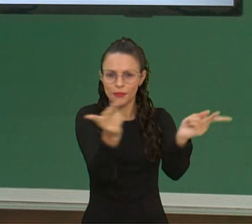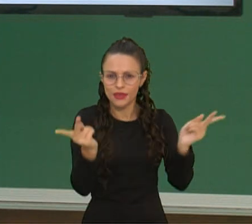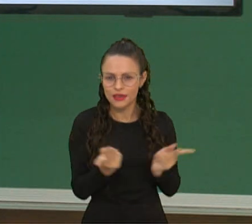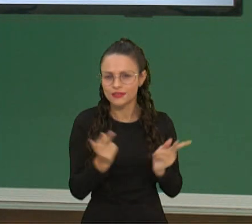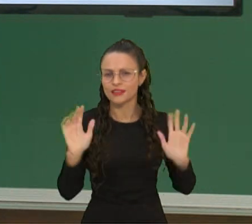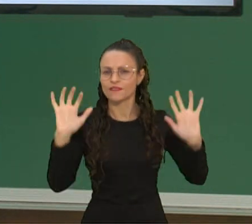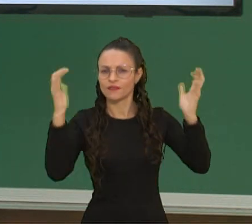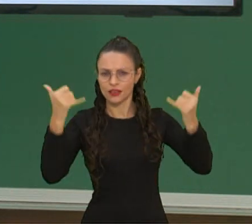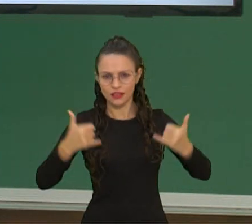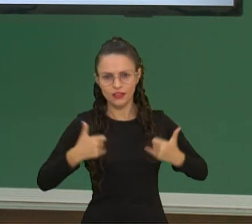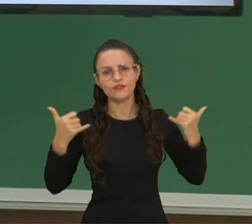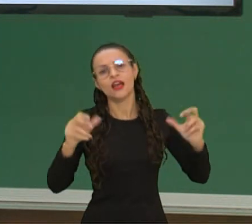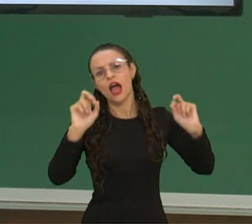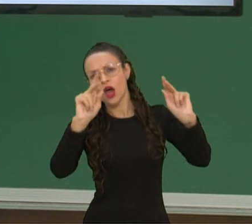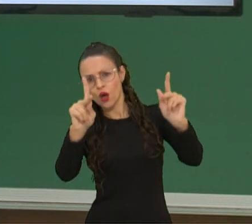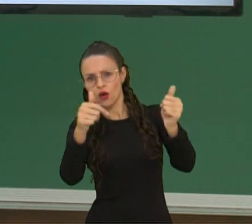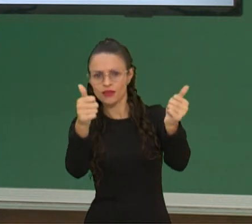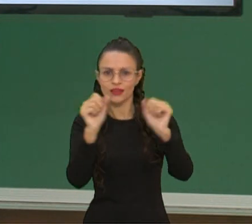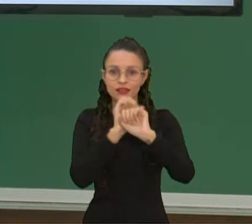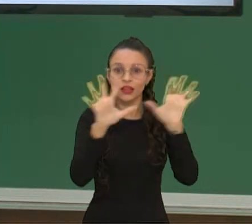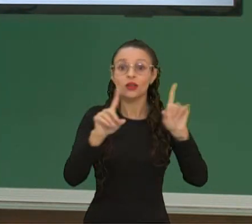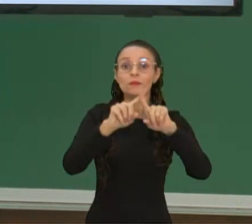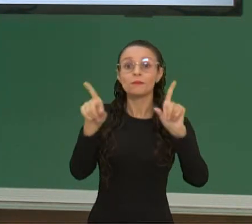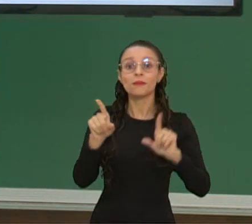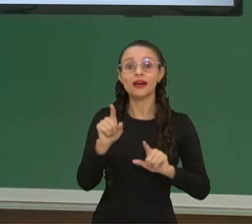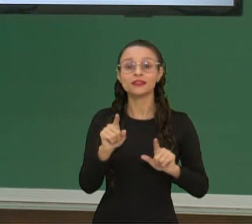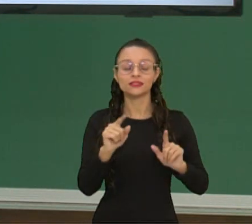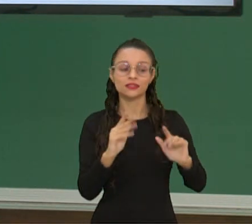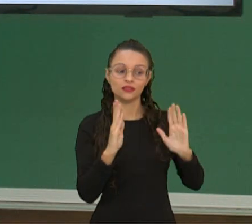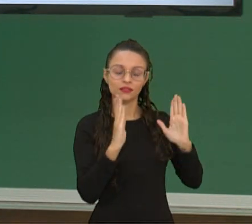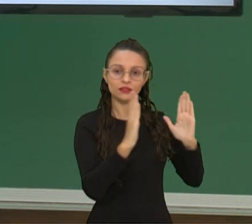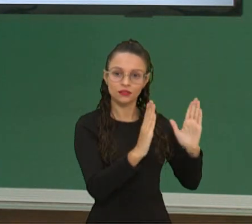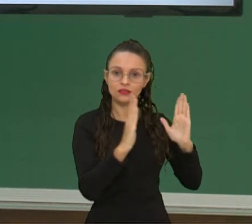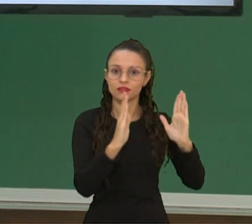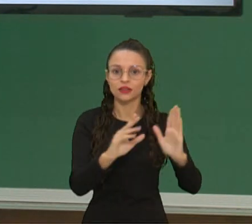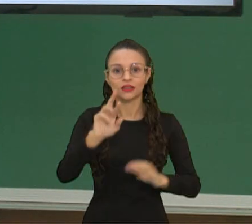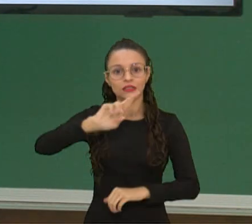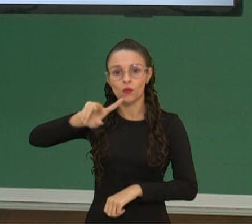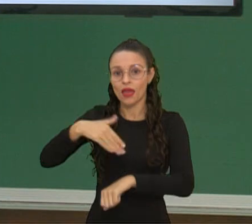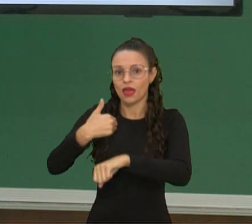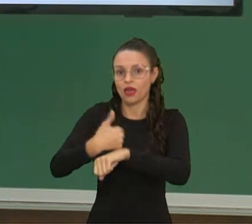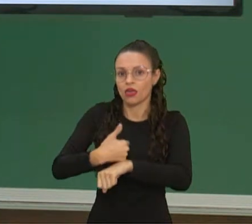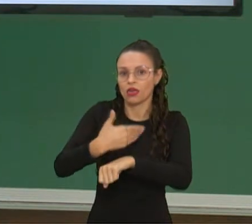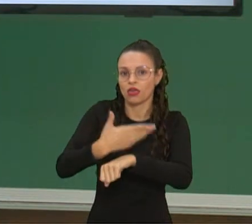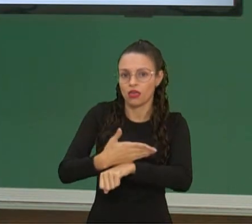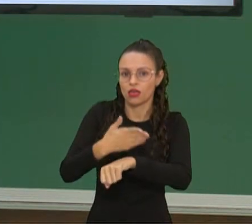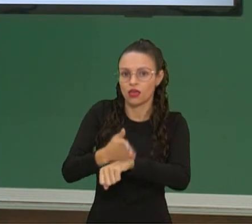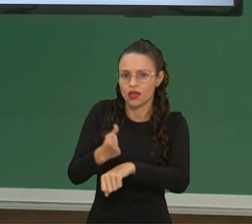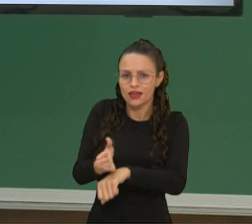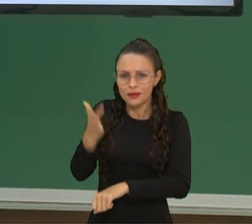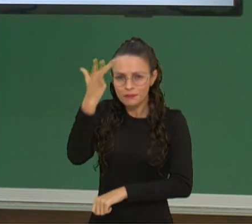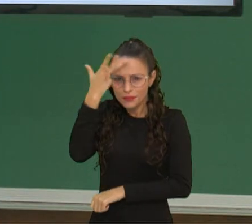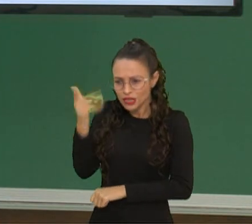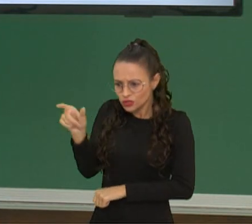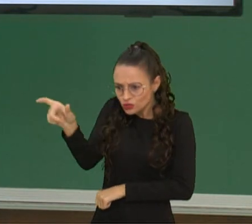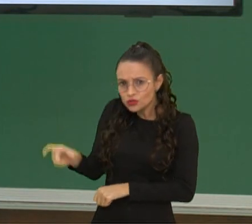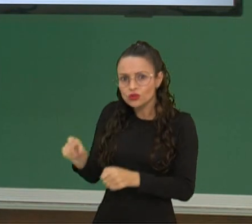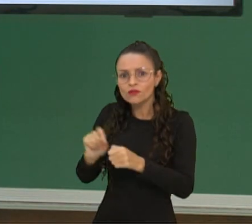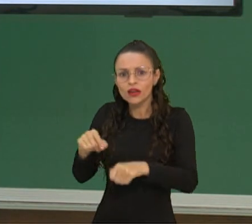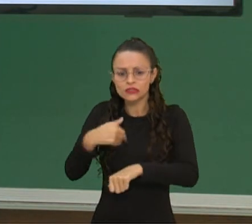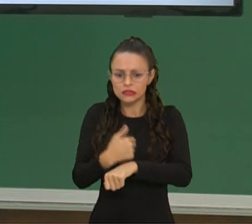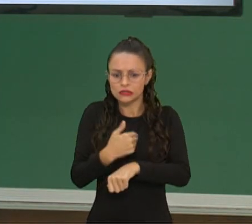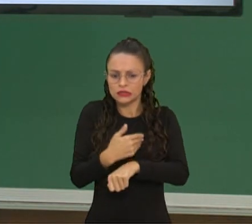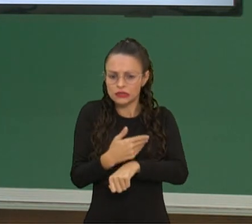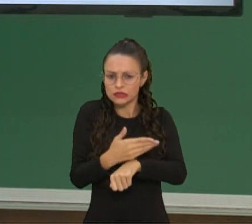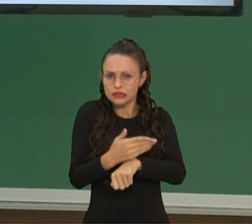né aí a gente exagera claro mas são ocasiões não com frequência se a pessoa faz isso compra com